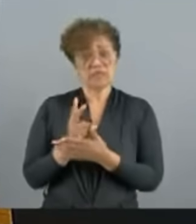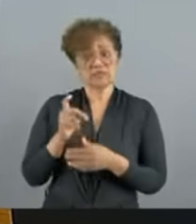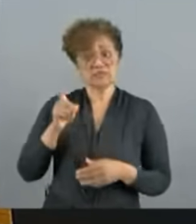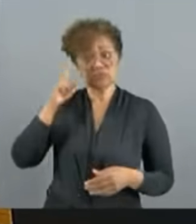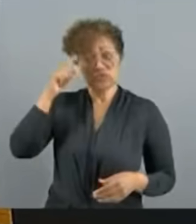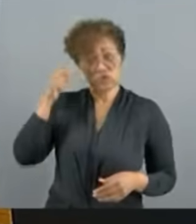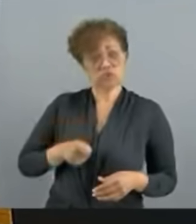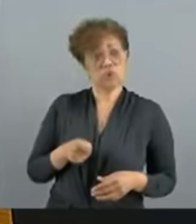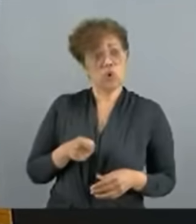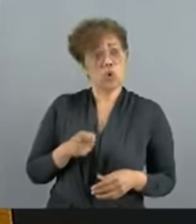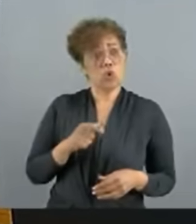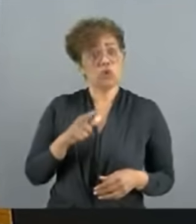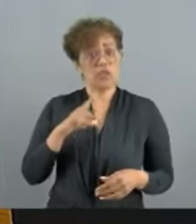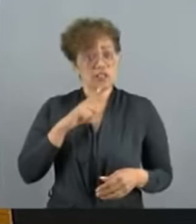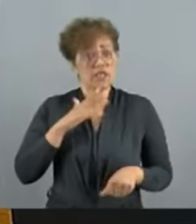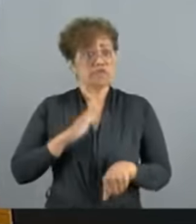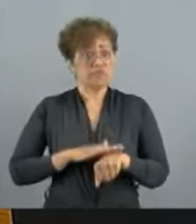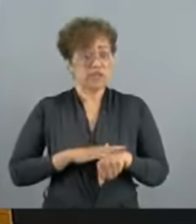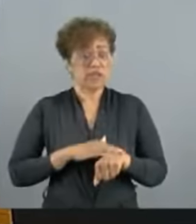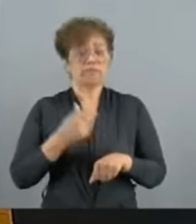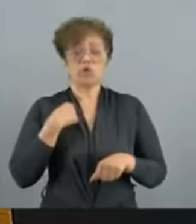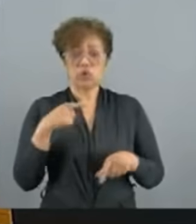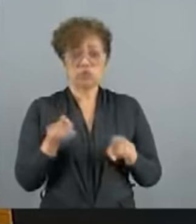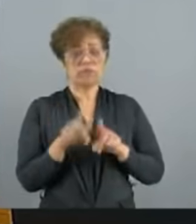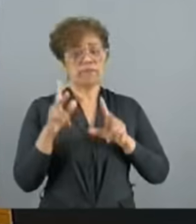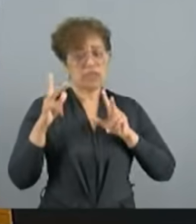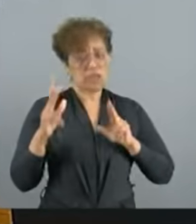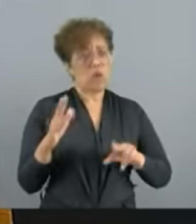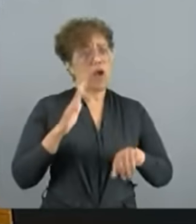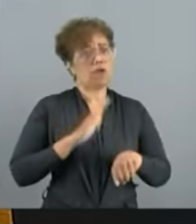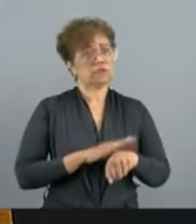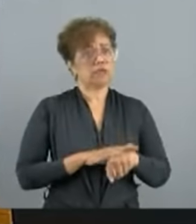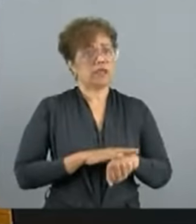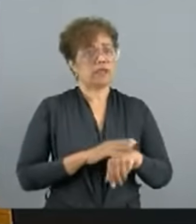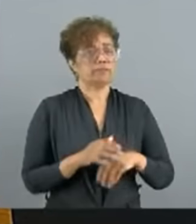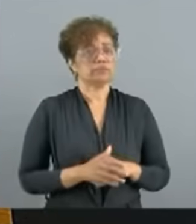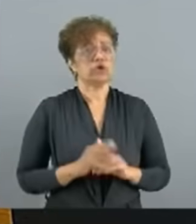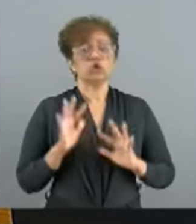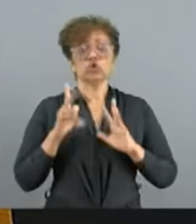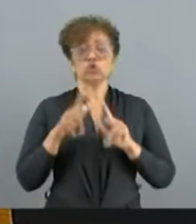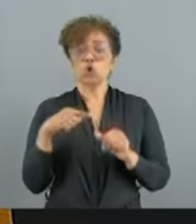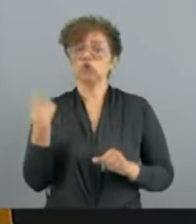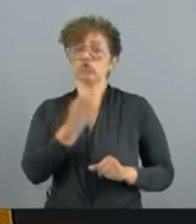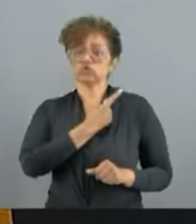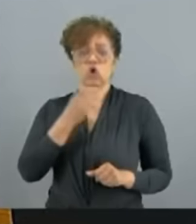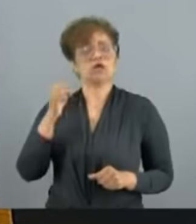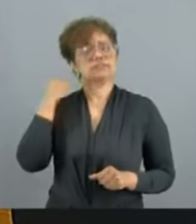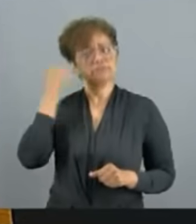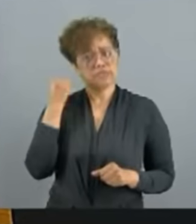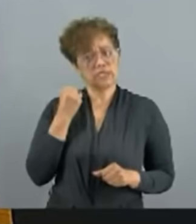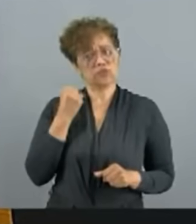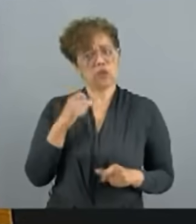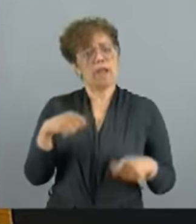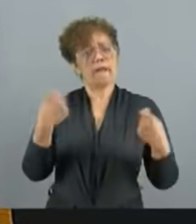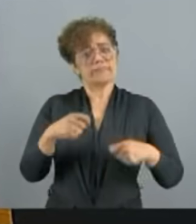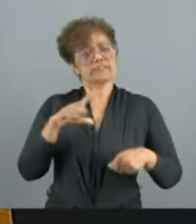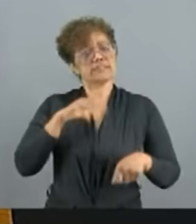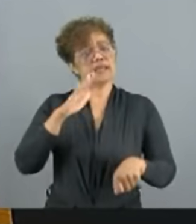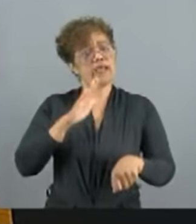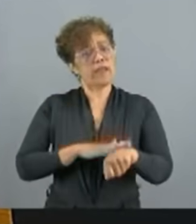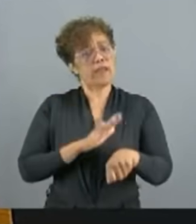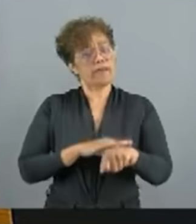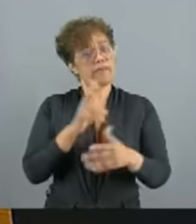teve, como autor, eu também gostaria de ter, e eu peço... Somos todos senadores aqui do mesmo tamanho. Já cumprimentando também